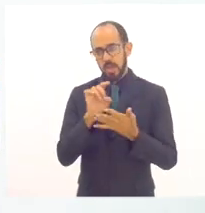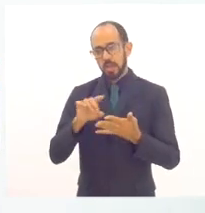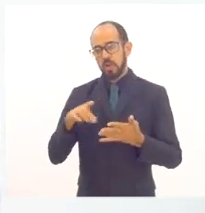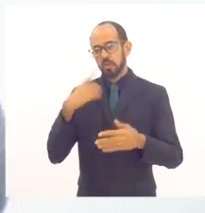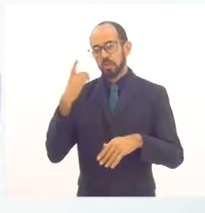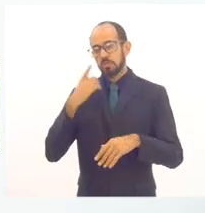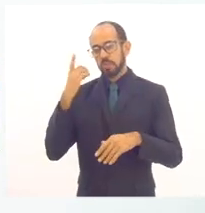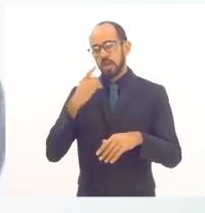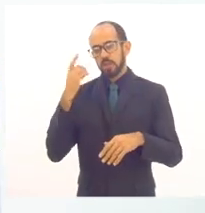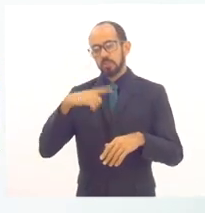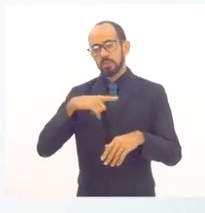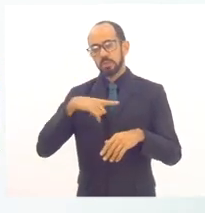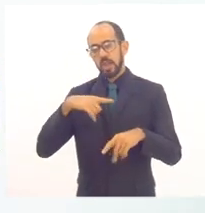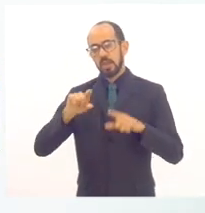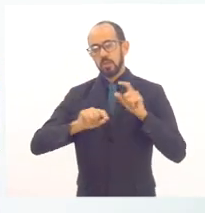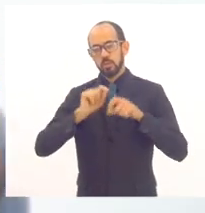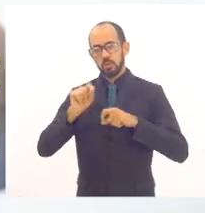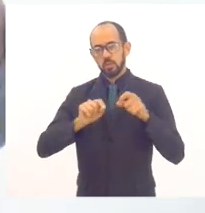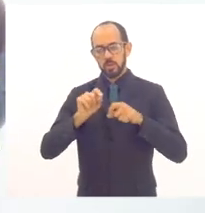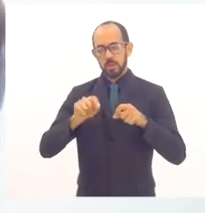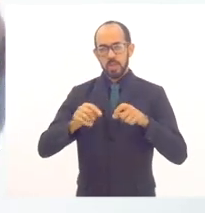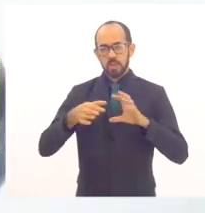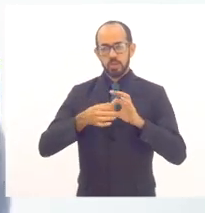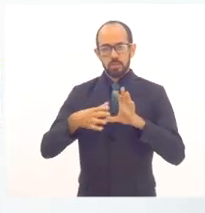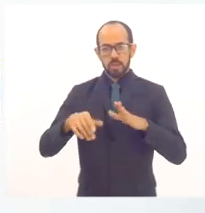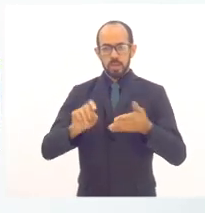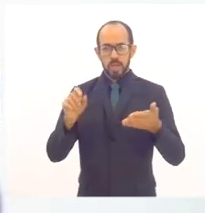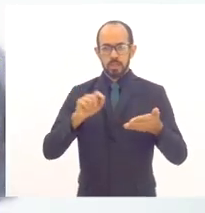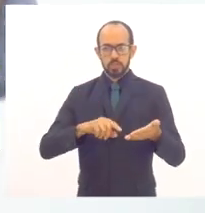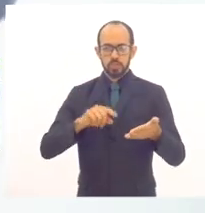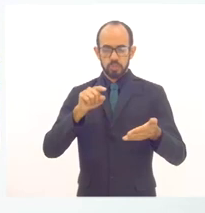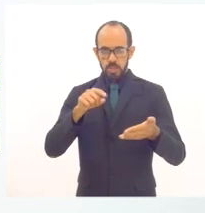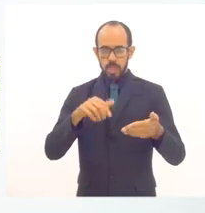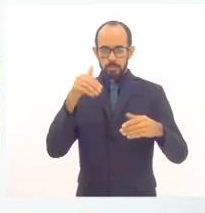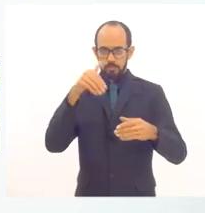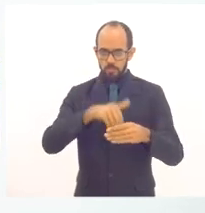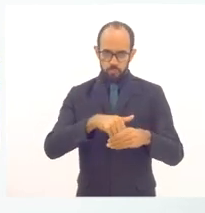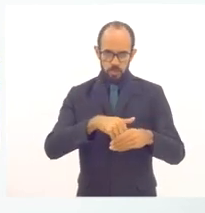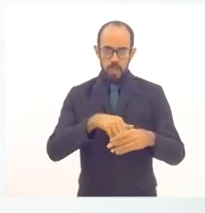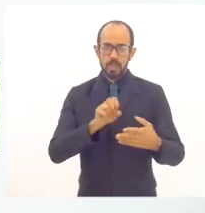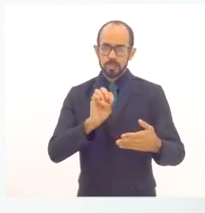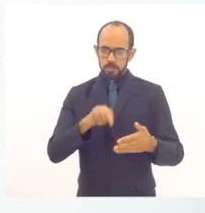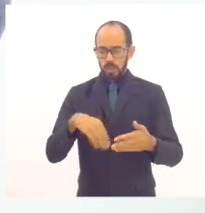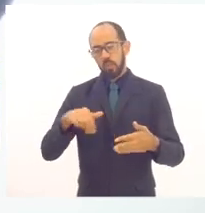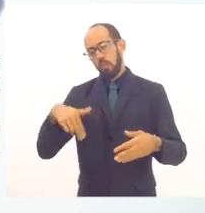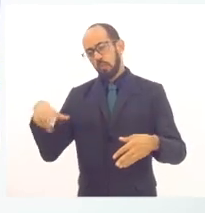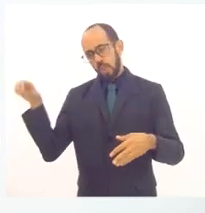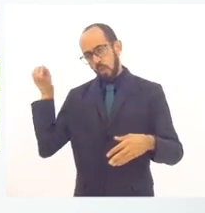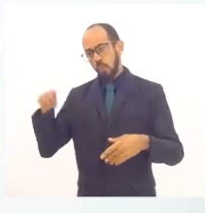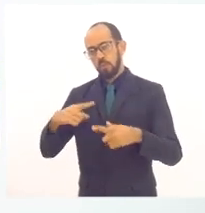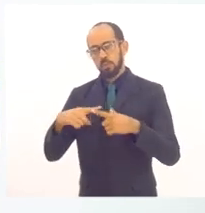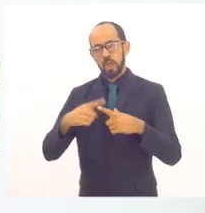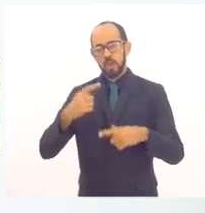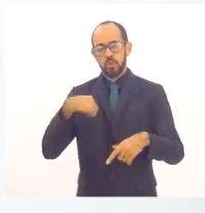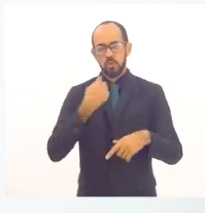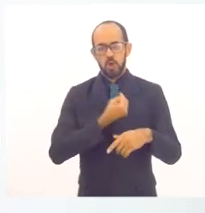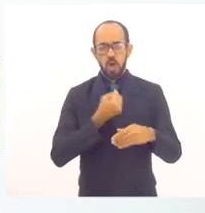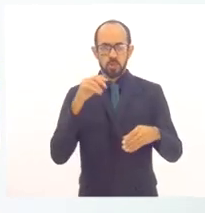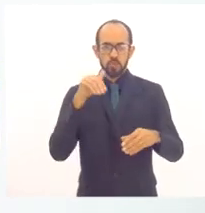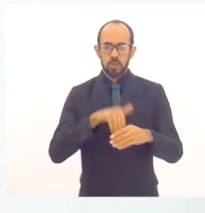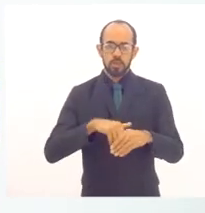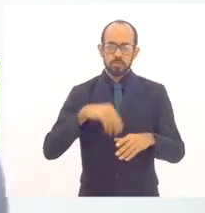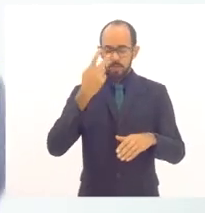autonomia para botar a sua rubrica ali, a sua digital, porque nós elegemos as pessoas para nos representar aqui